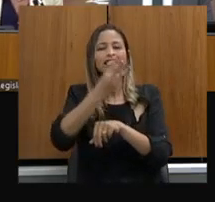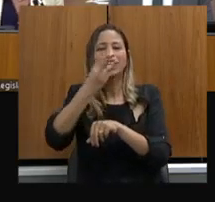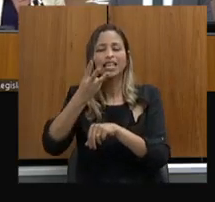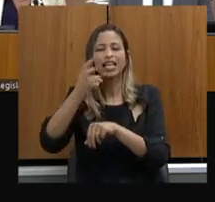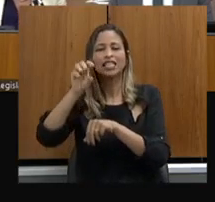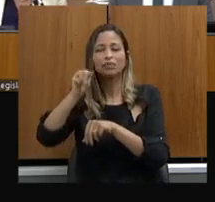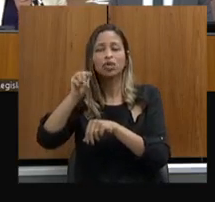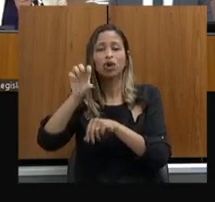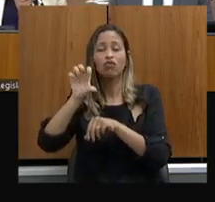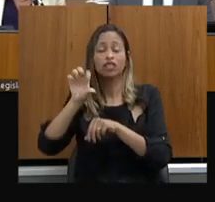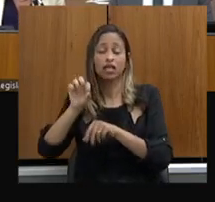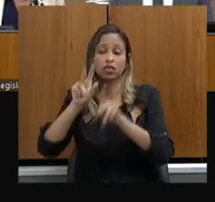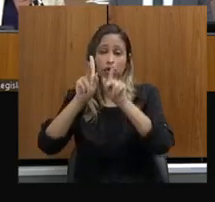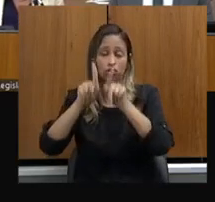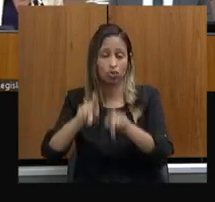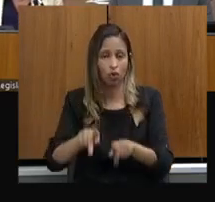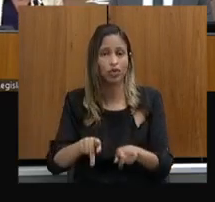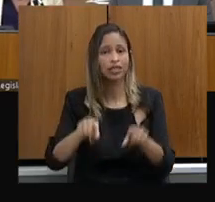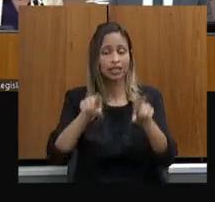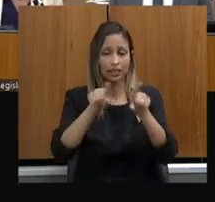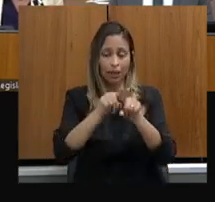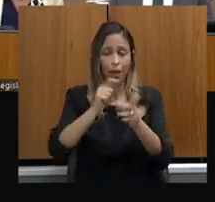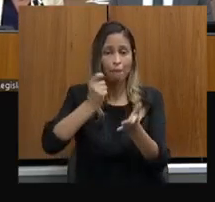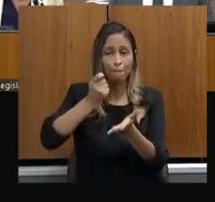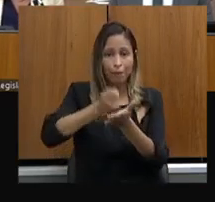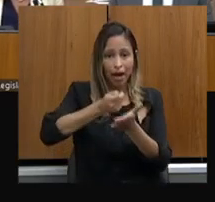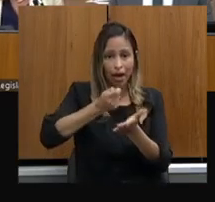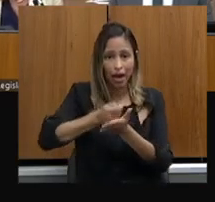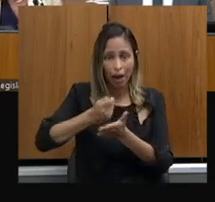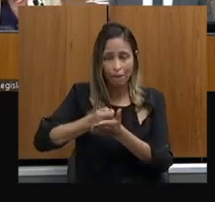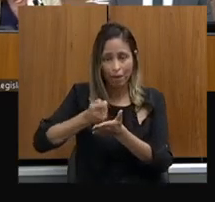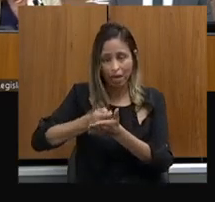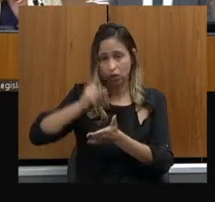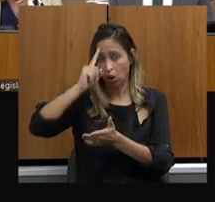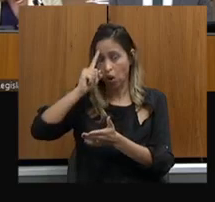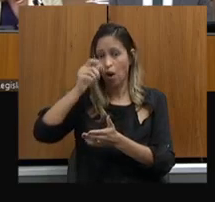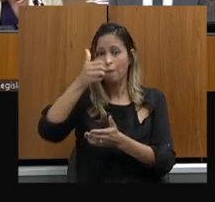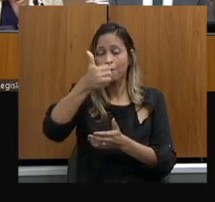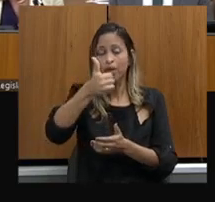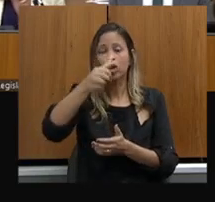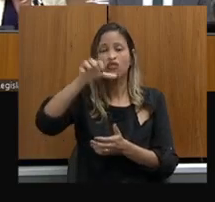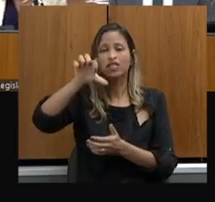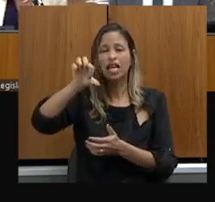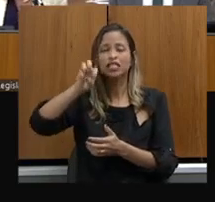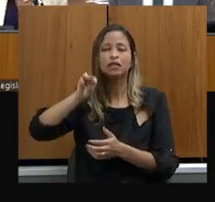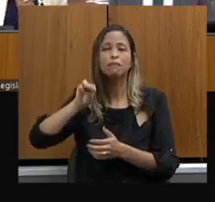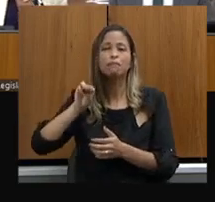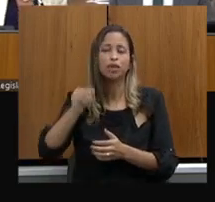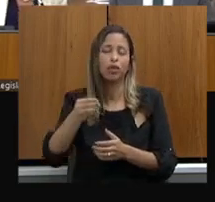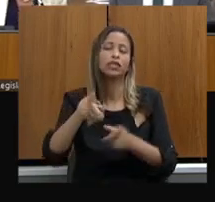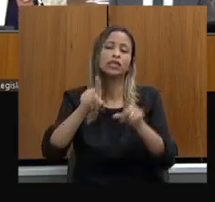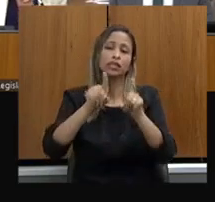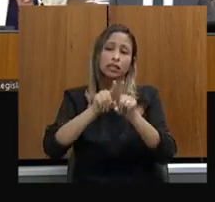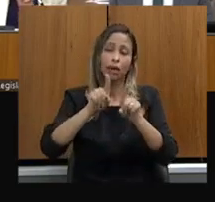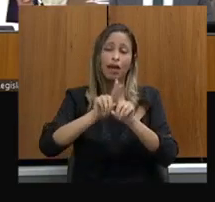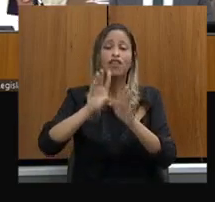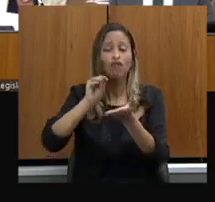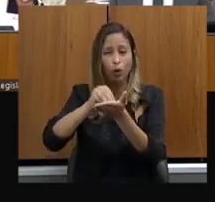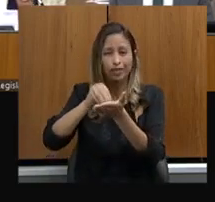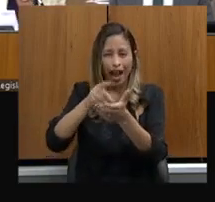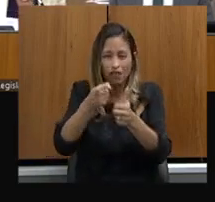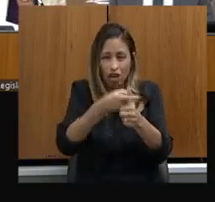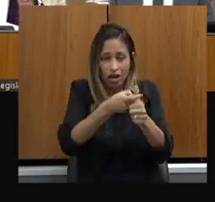33.956 servidores como montante de pagamento da ordem de 98 milhões mais um débito muito grande que nós